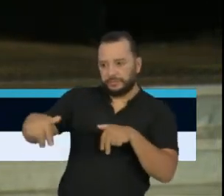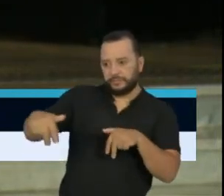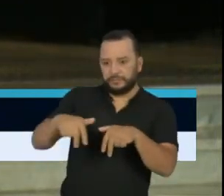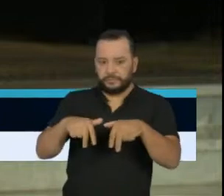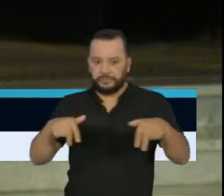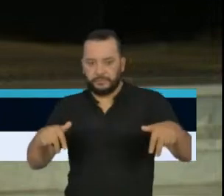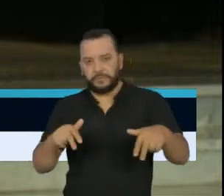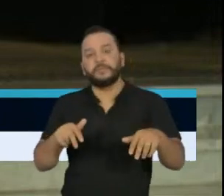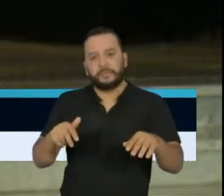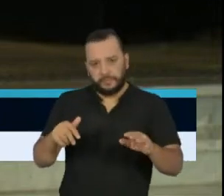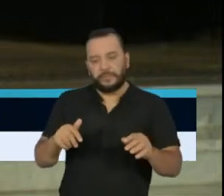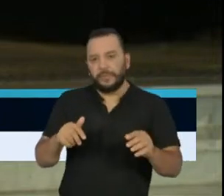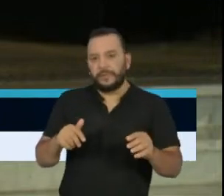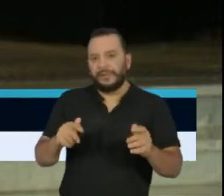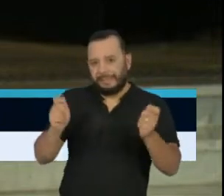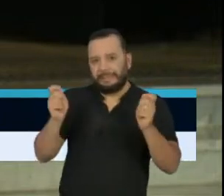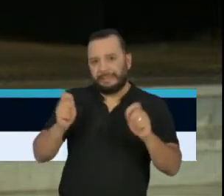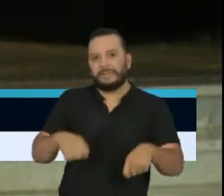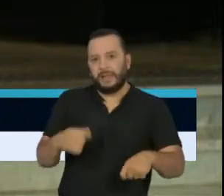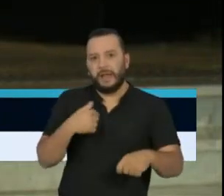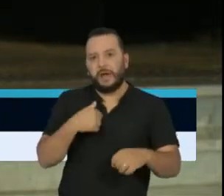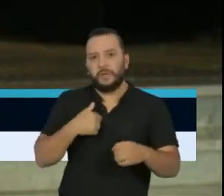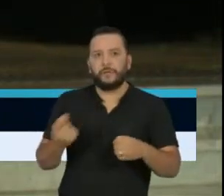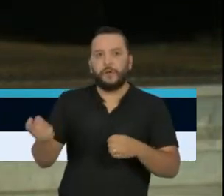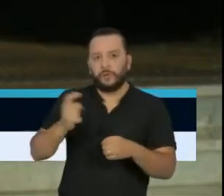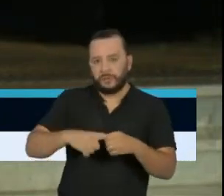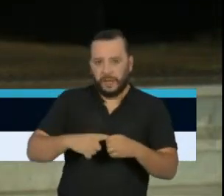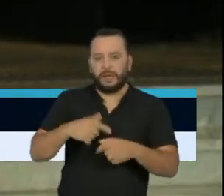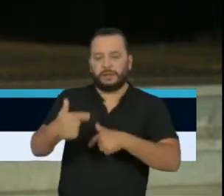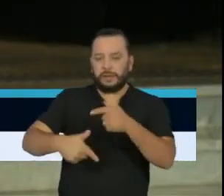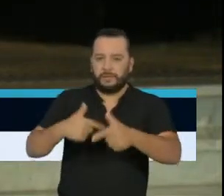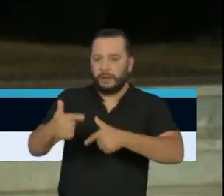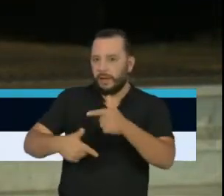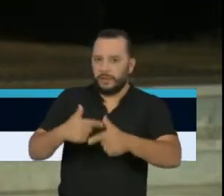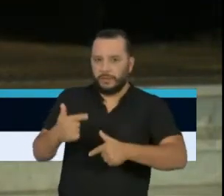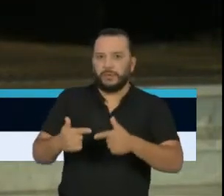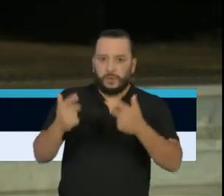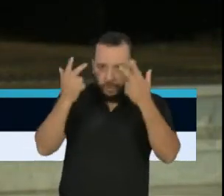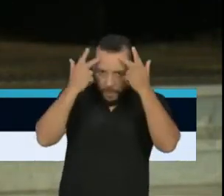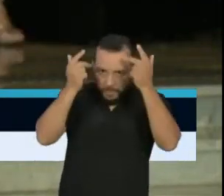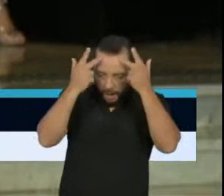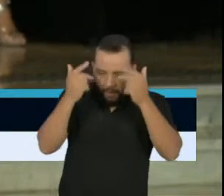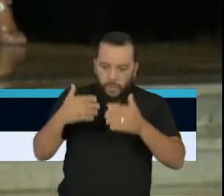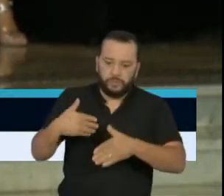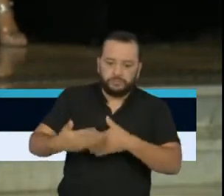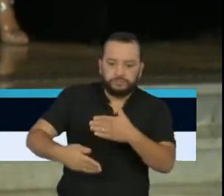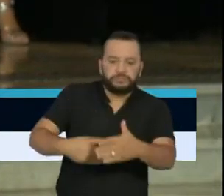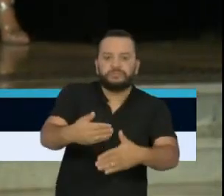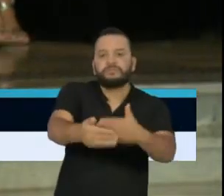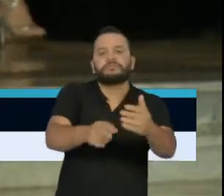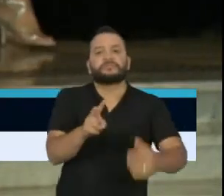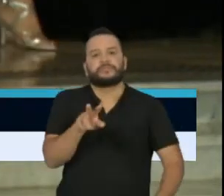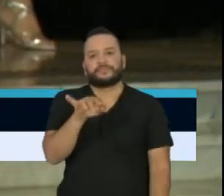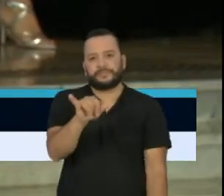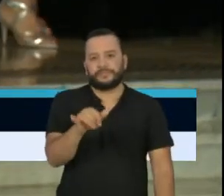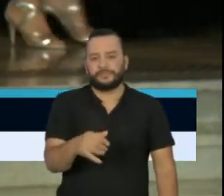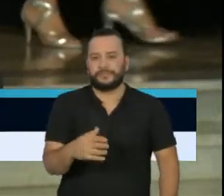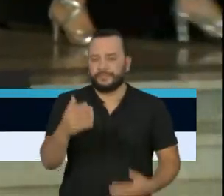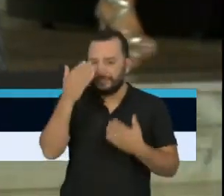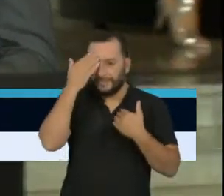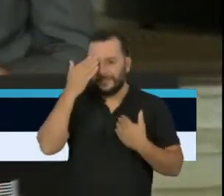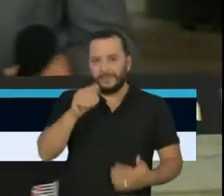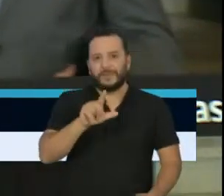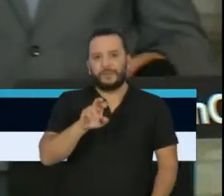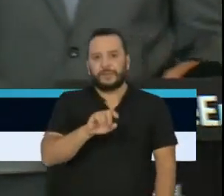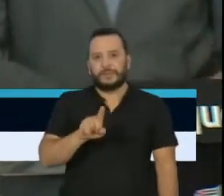nós conseguiremos reativar todas as atividades que todos nós queremos. Obrigado, doutor Luiz Carlos. Doutor